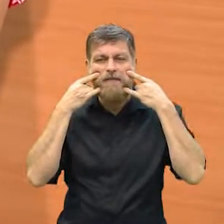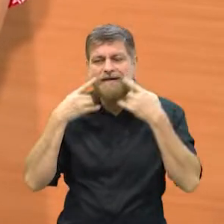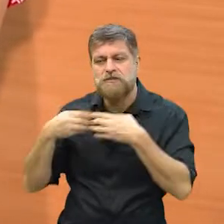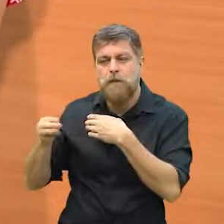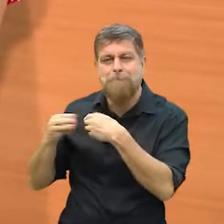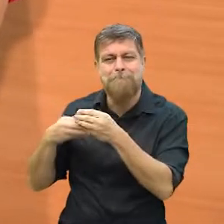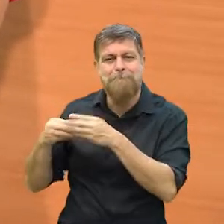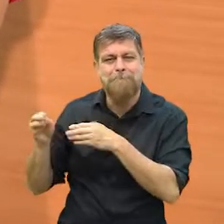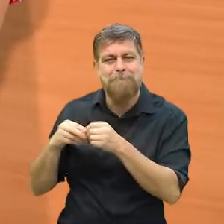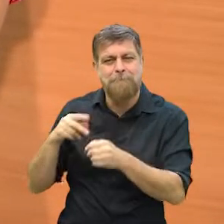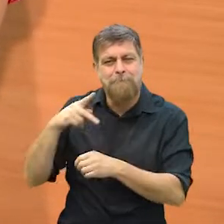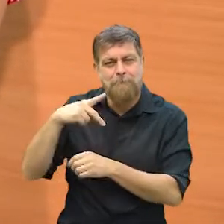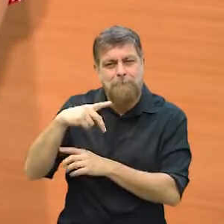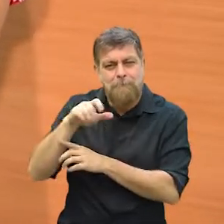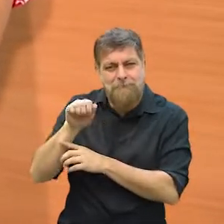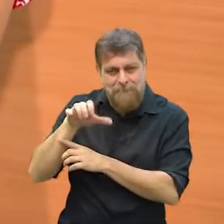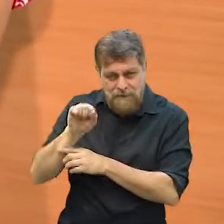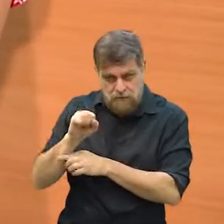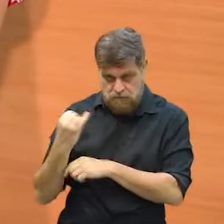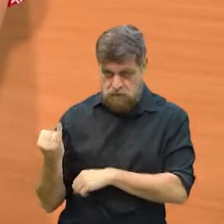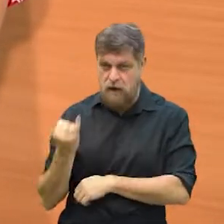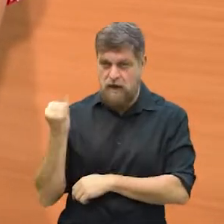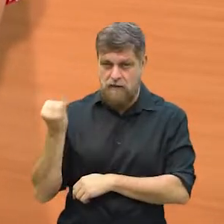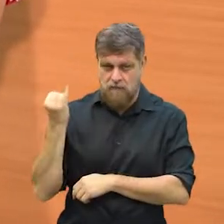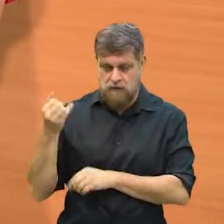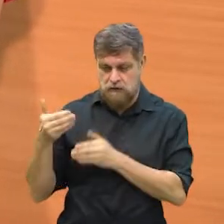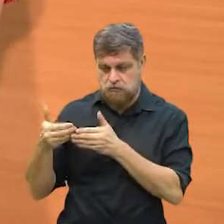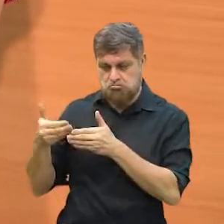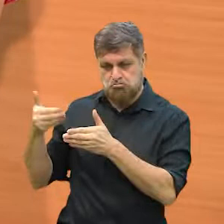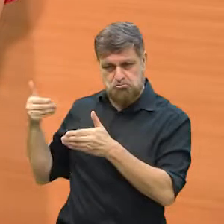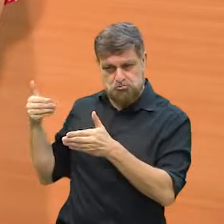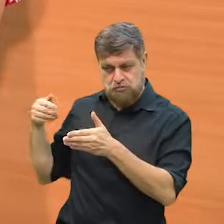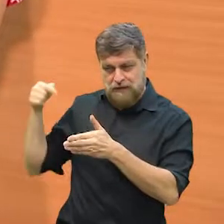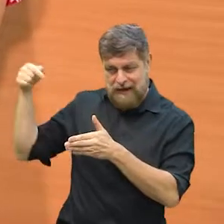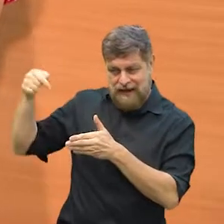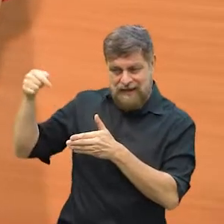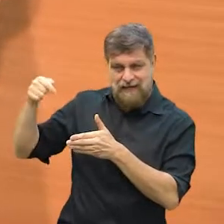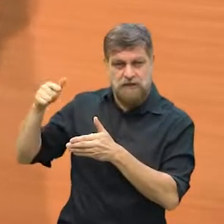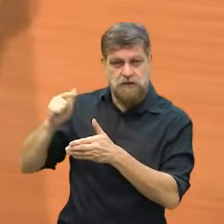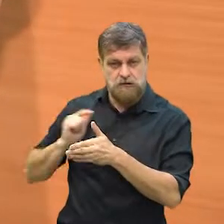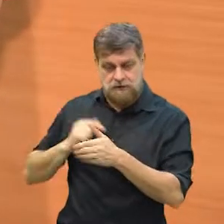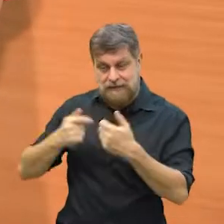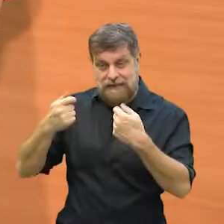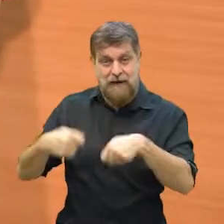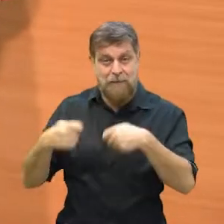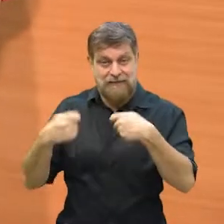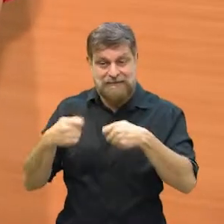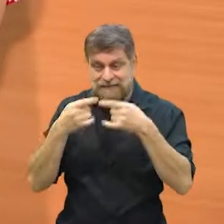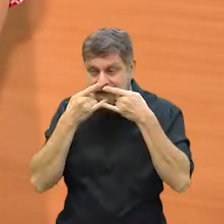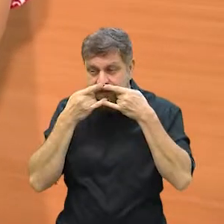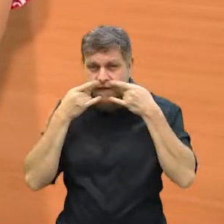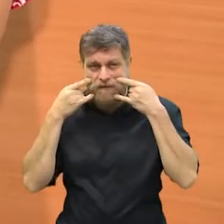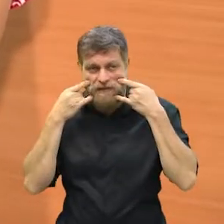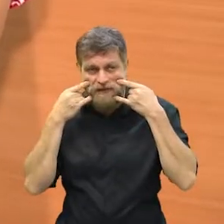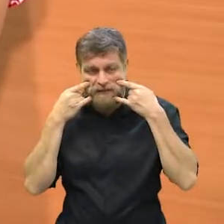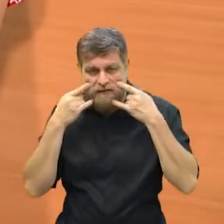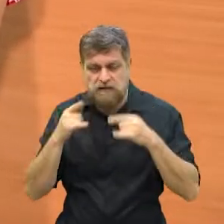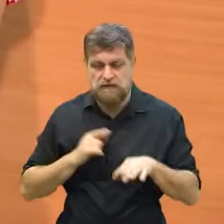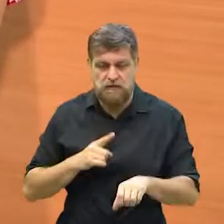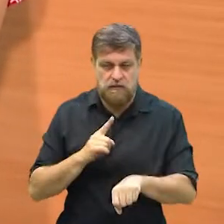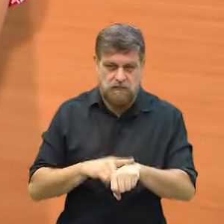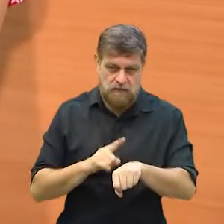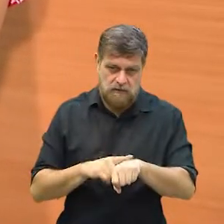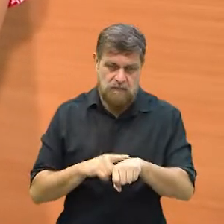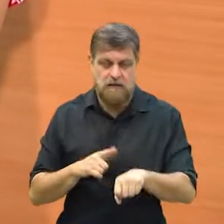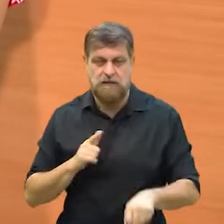de pano foi importante em determinado momento, porque havia aí uma demanda muito grande de máscaras